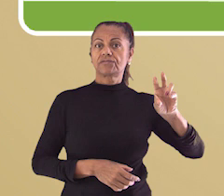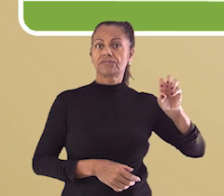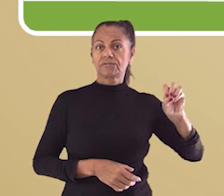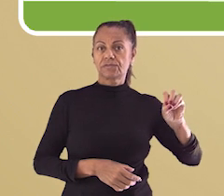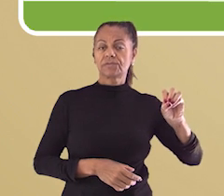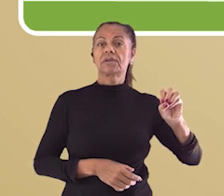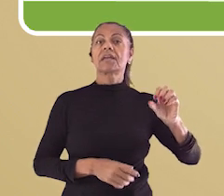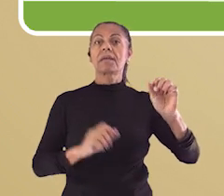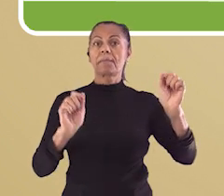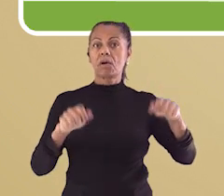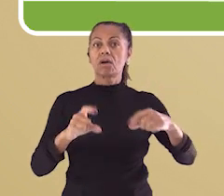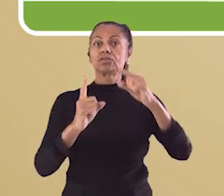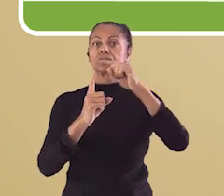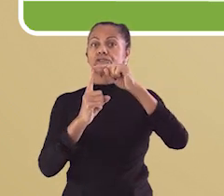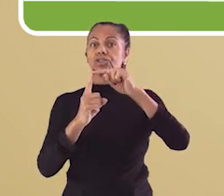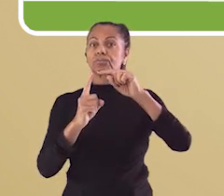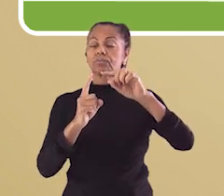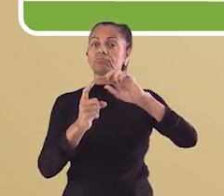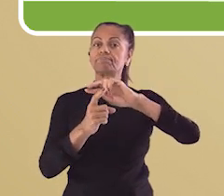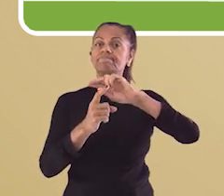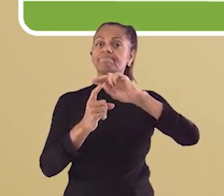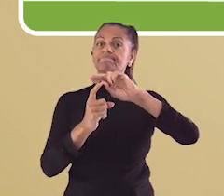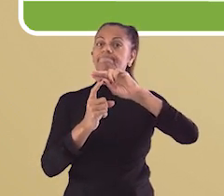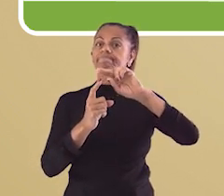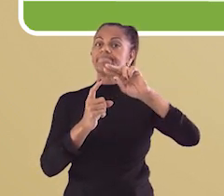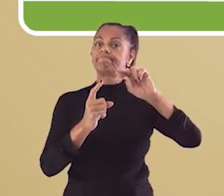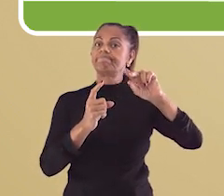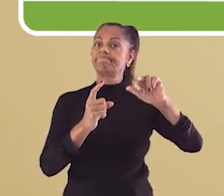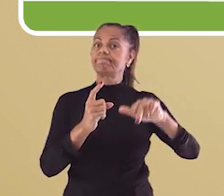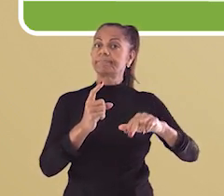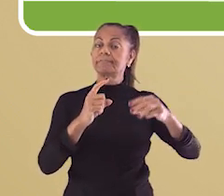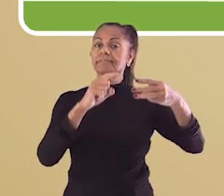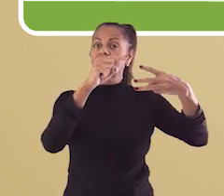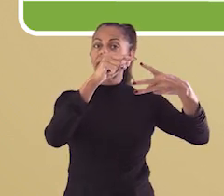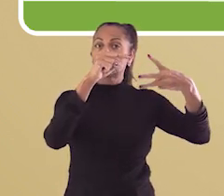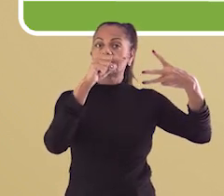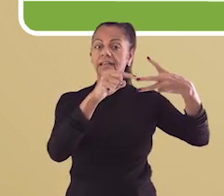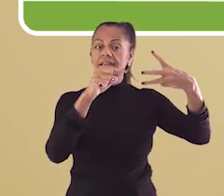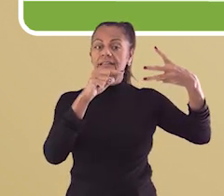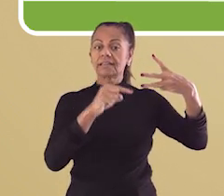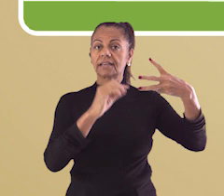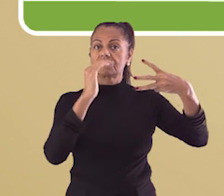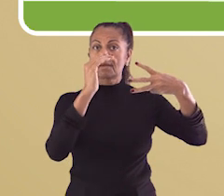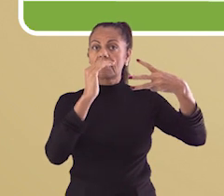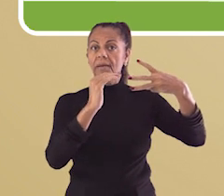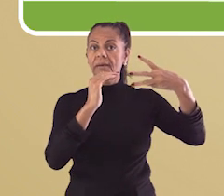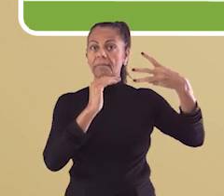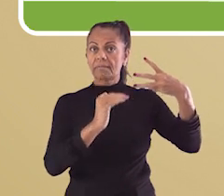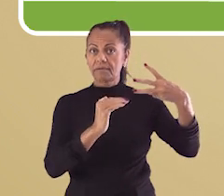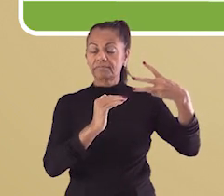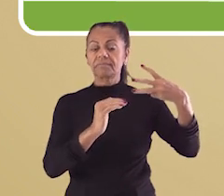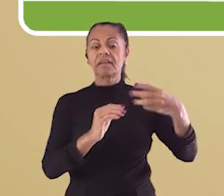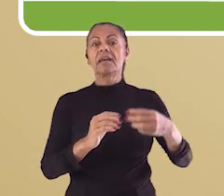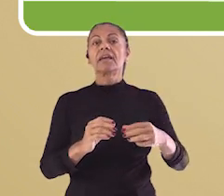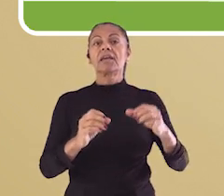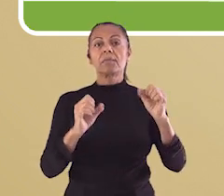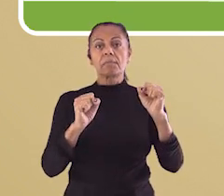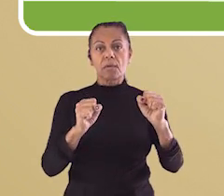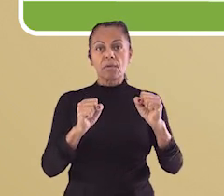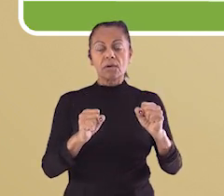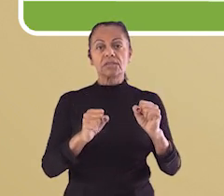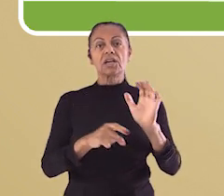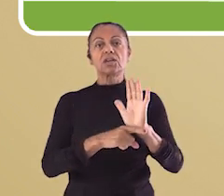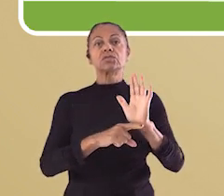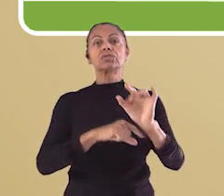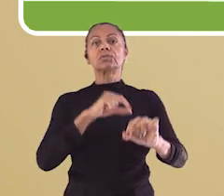3 tipos: móveis, imóveis e semimóveis. Elas permitem que haja movimento, e nesse